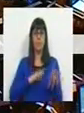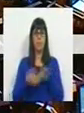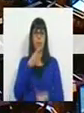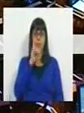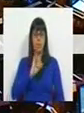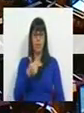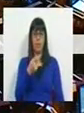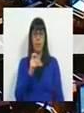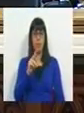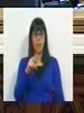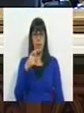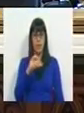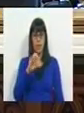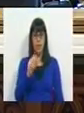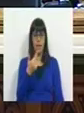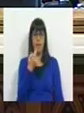Berta Cabral, PSD, faz favor.